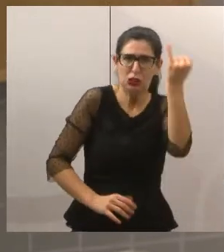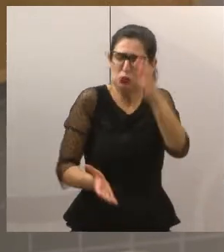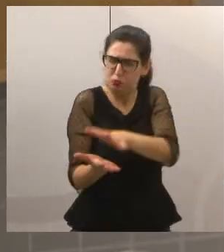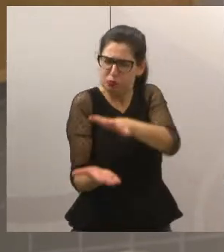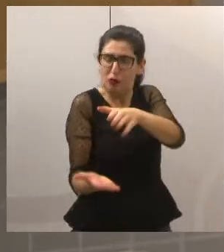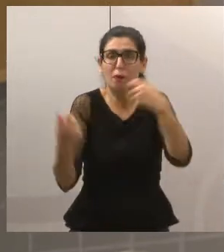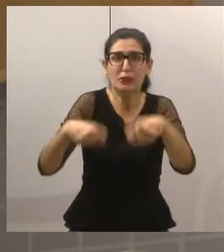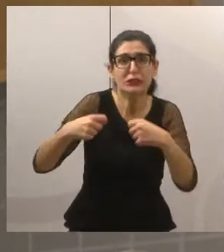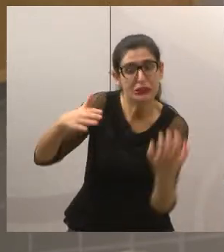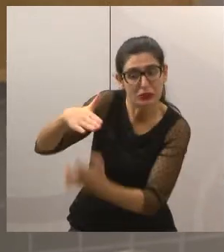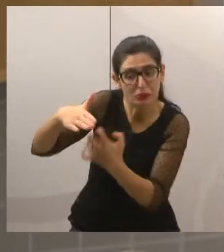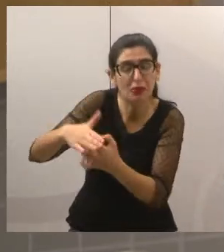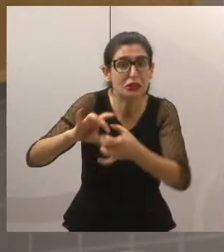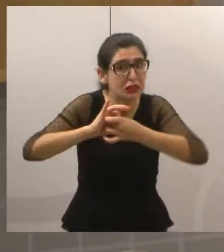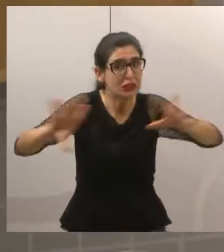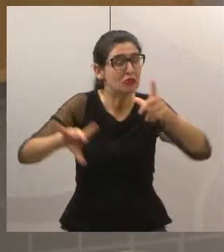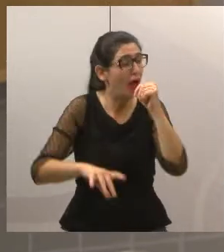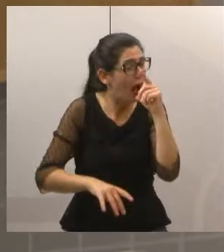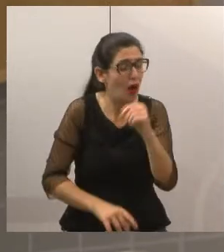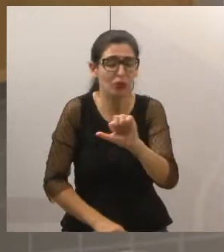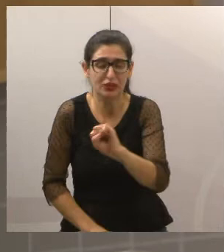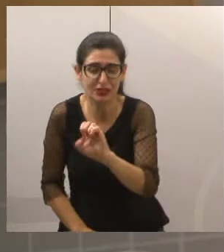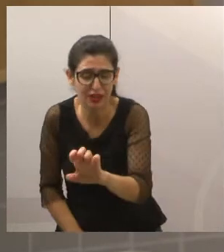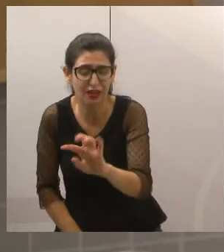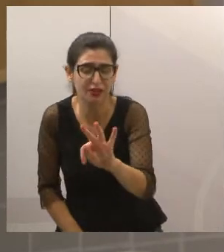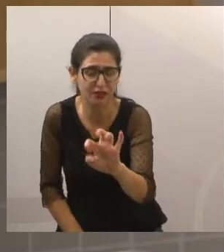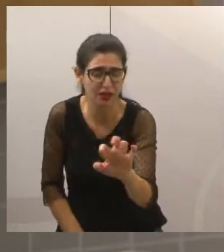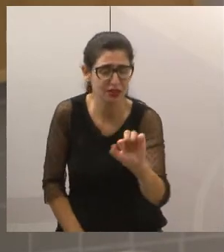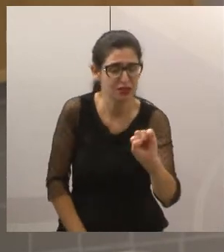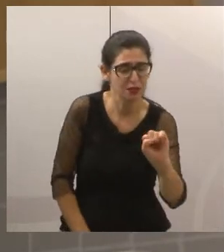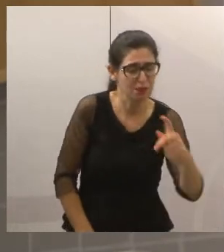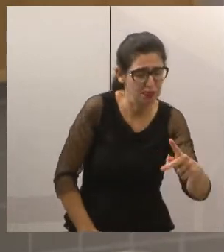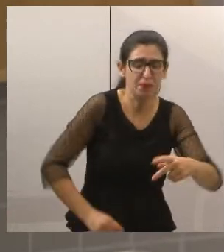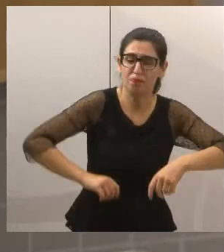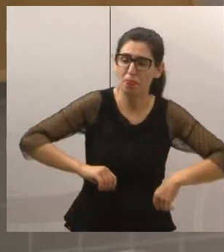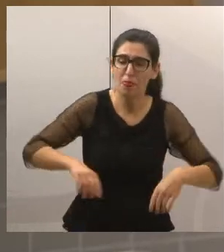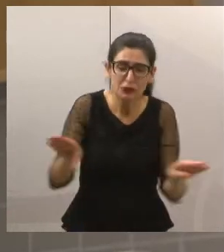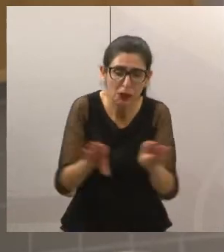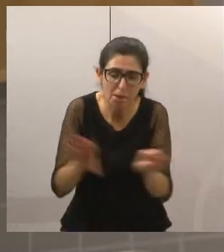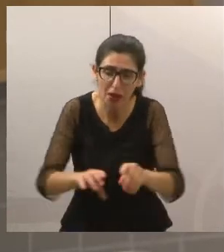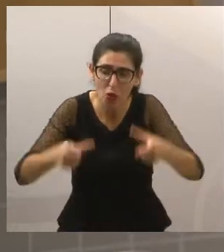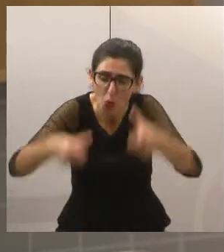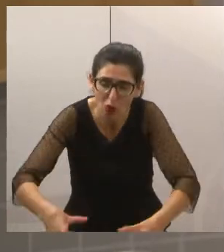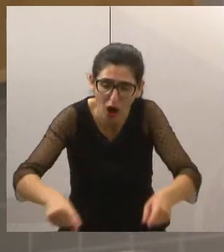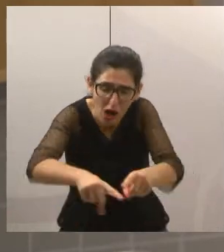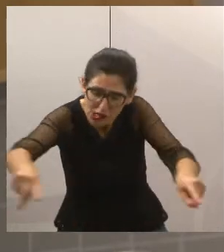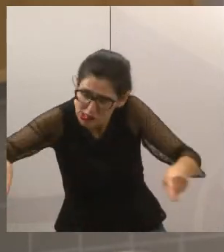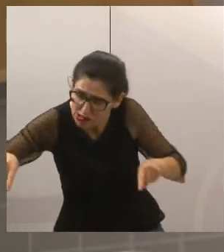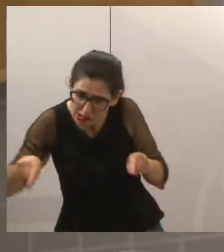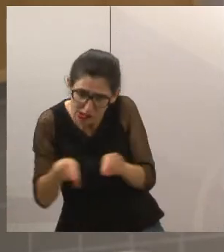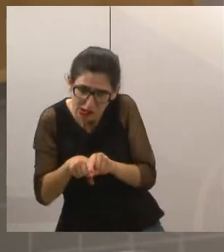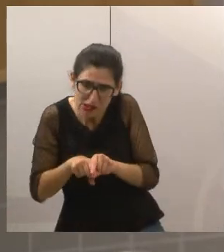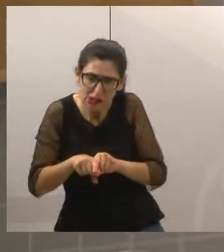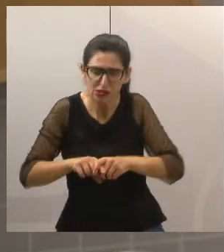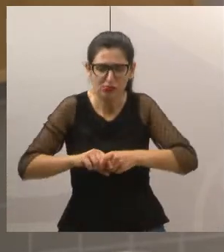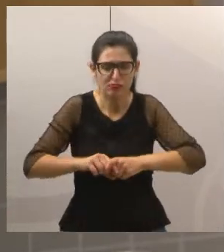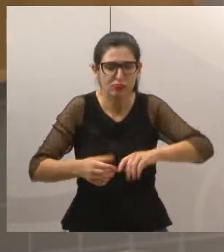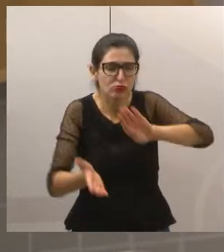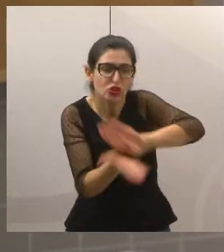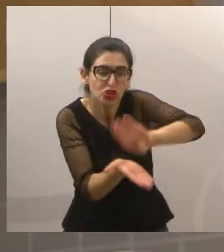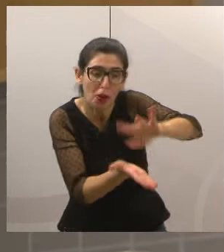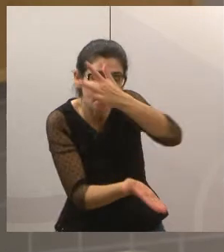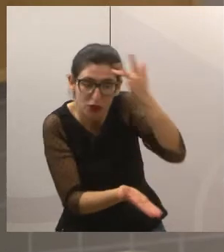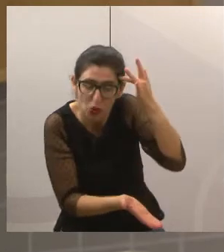CETESB, precisa de desapropriações, né? E isso já começou a ser feito desde